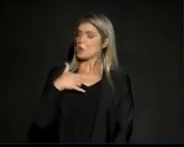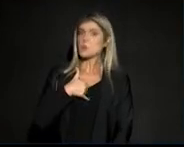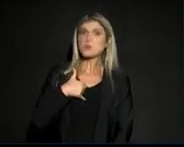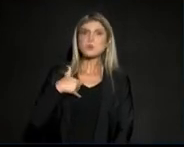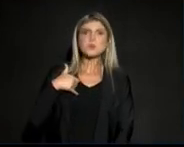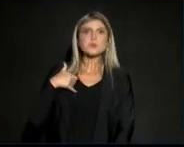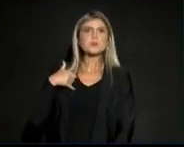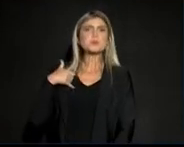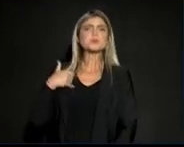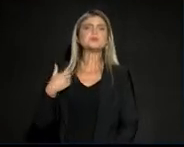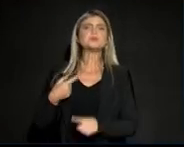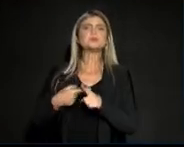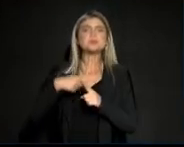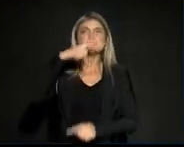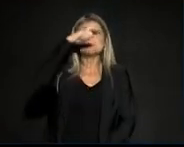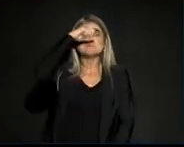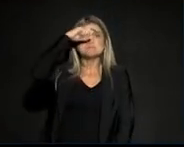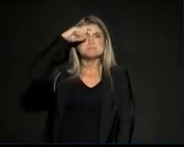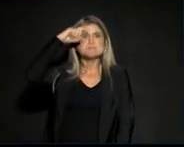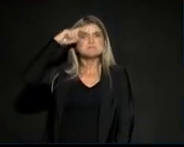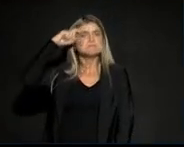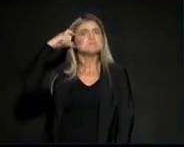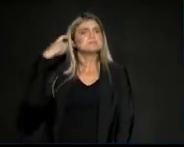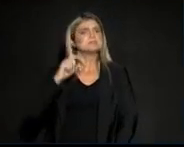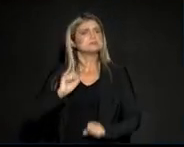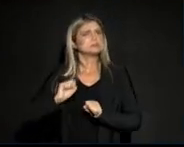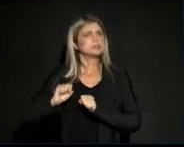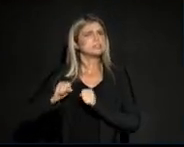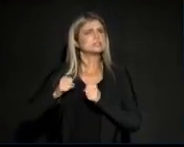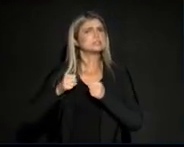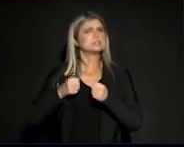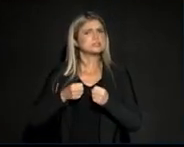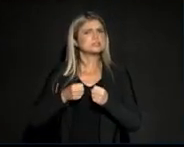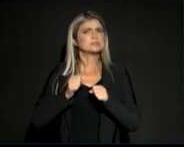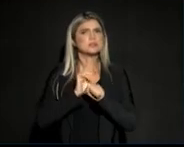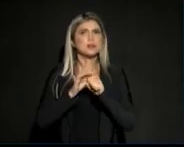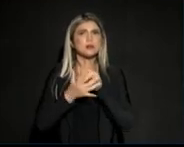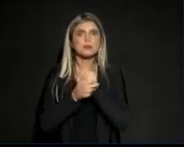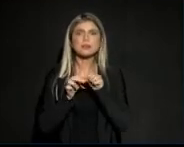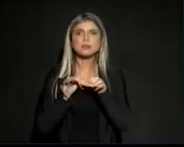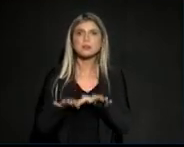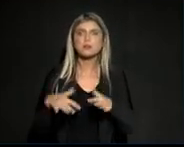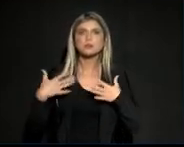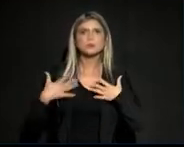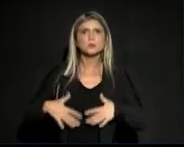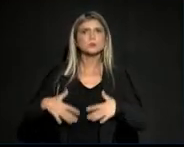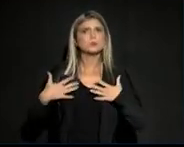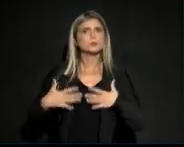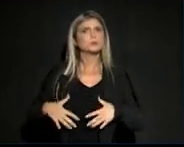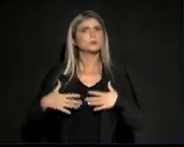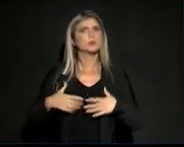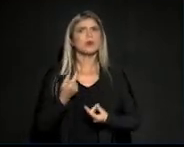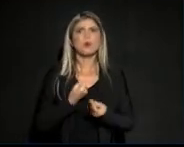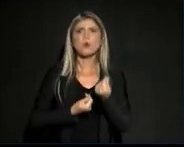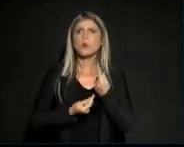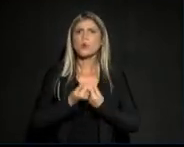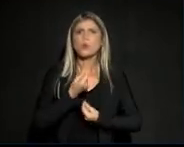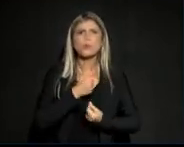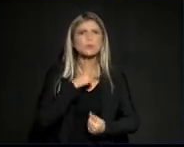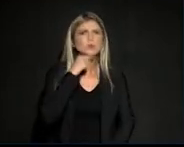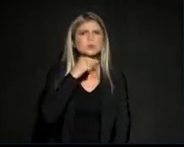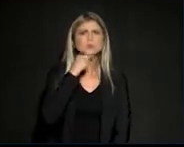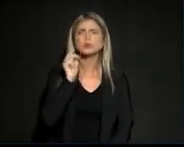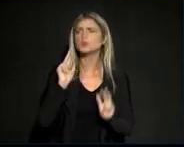porque foi um esforço um sacrifício muito grande essa pandemia foi um choque econômico que ninguém nunca colocou em modelo e mesa de operações